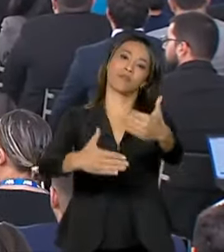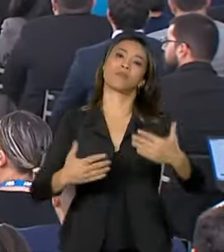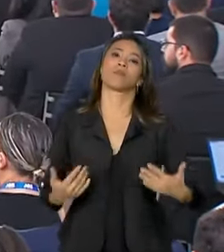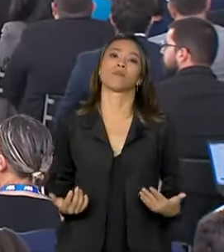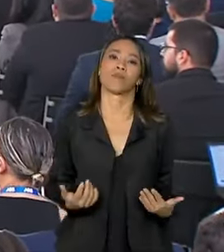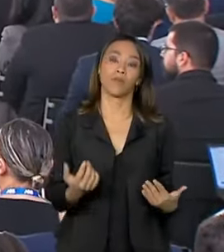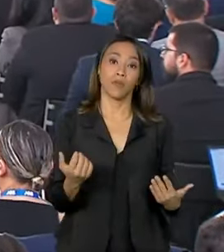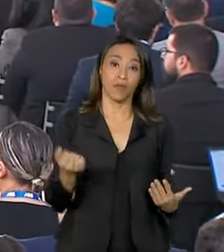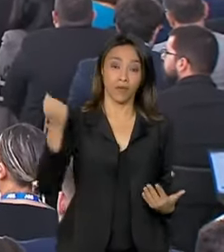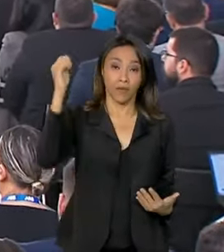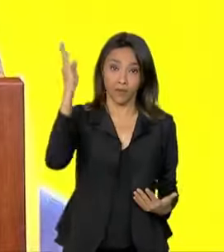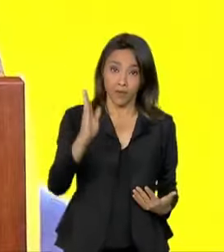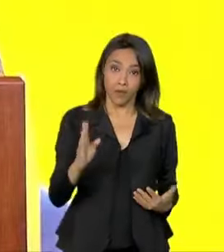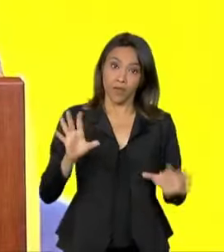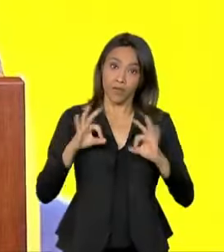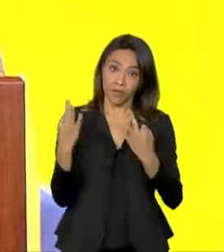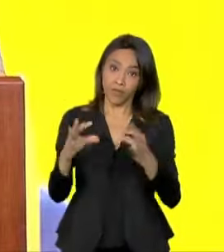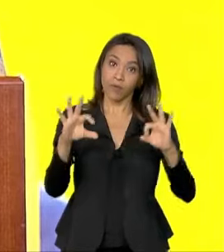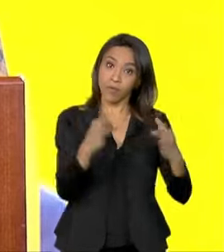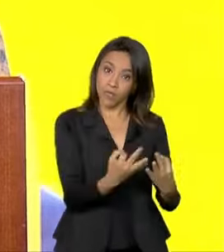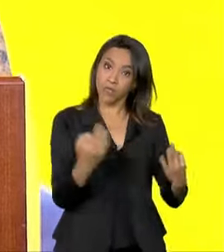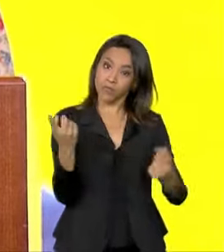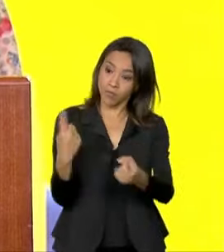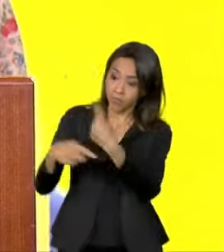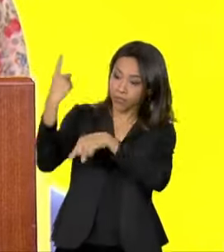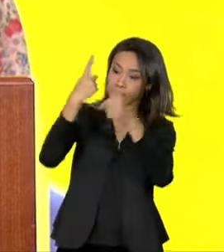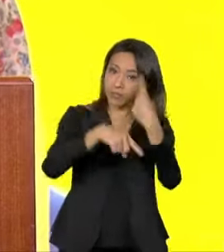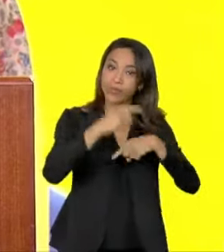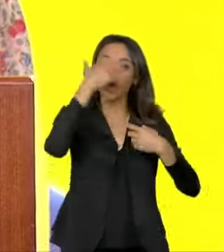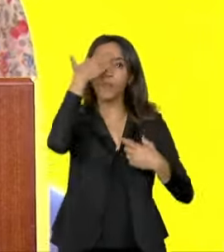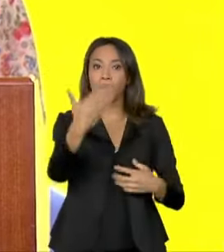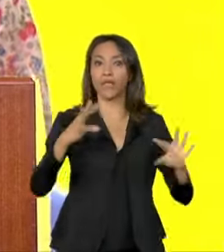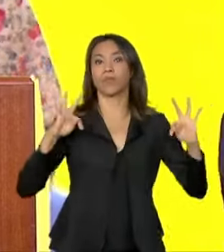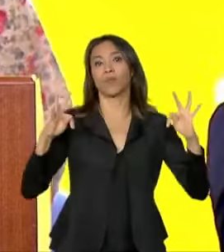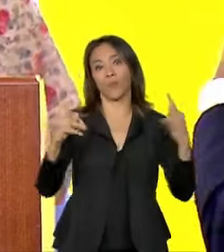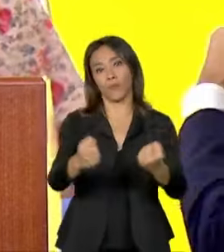famílias crescerem também. Obrigada a todos.